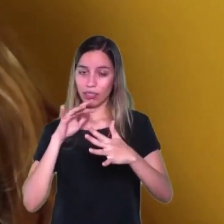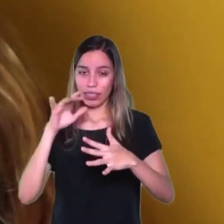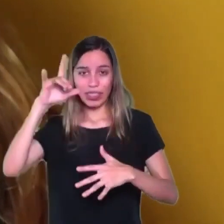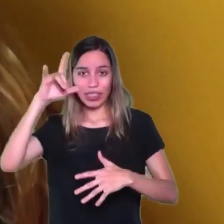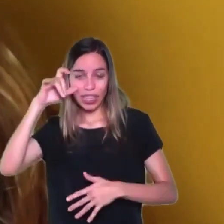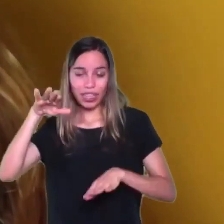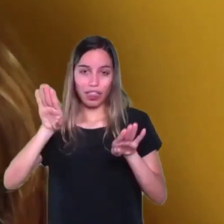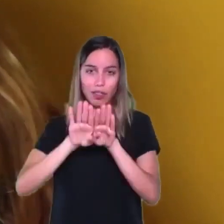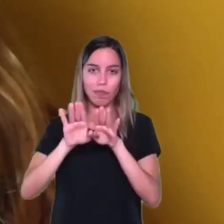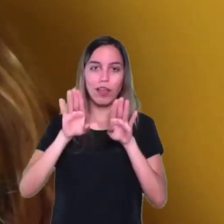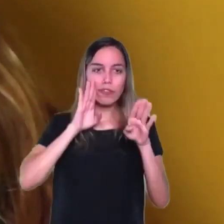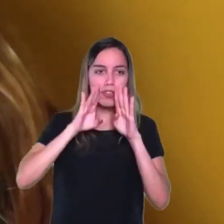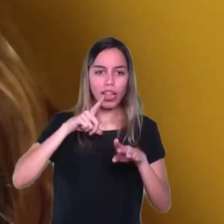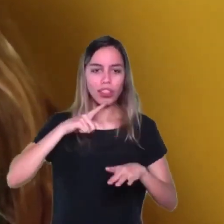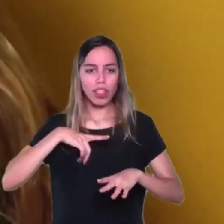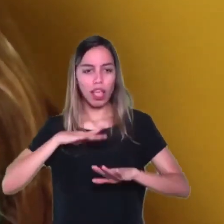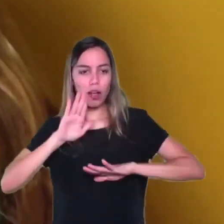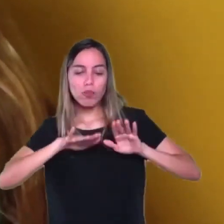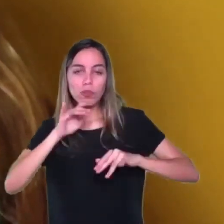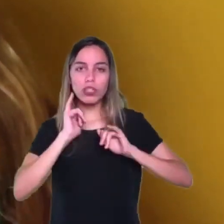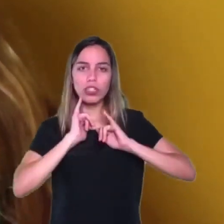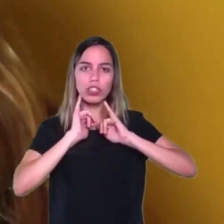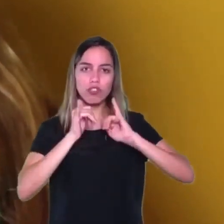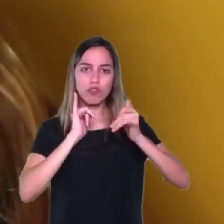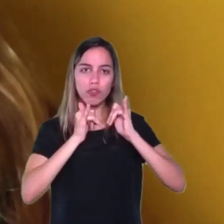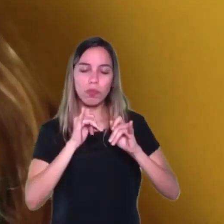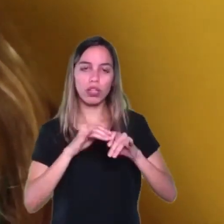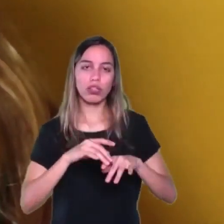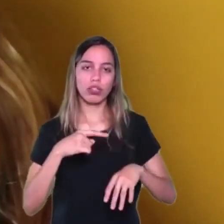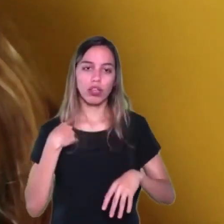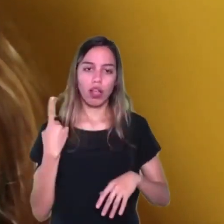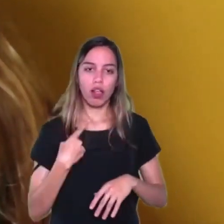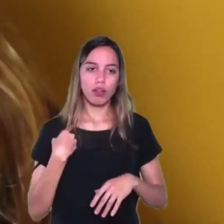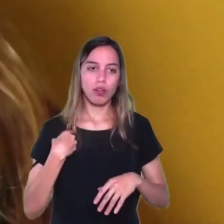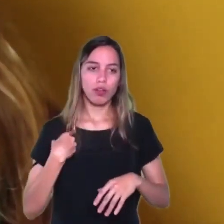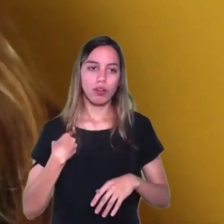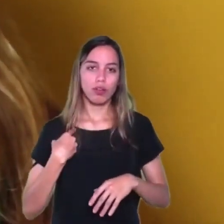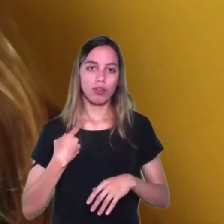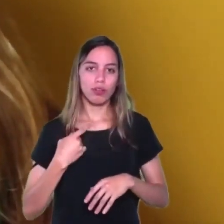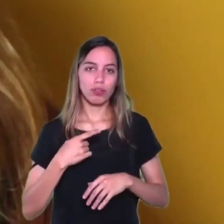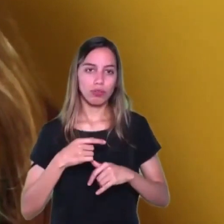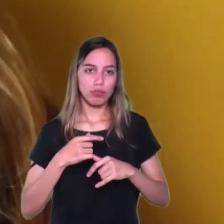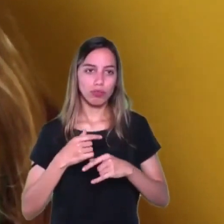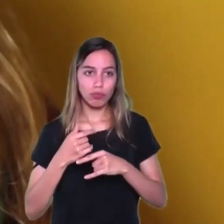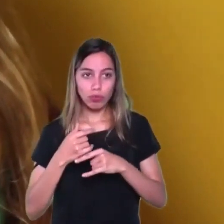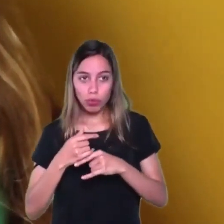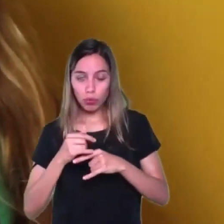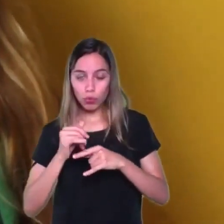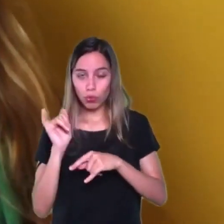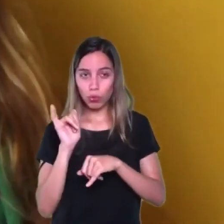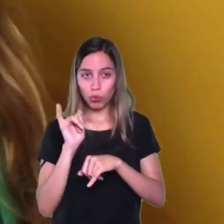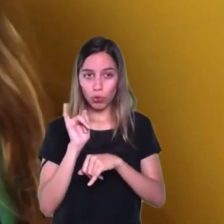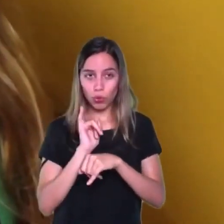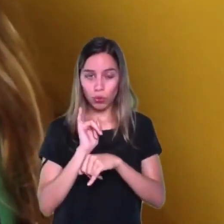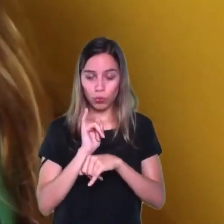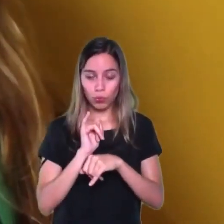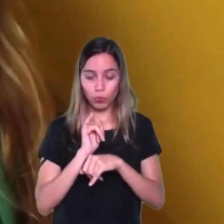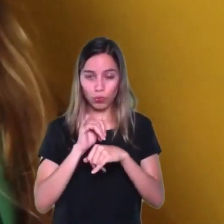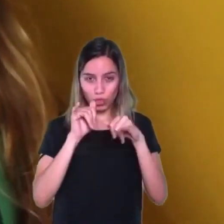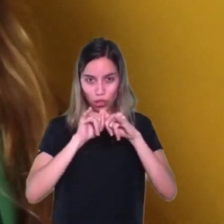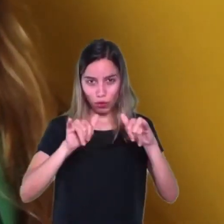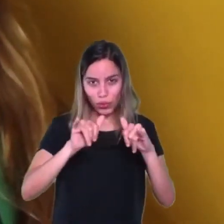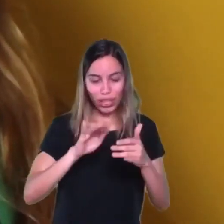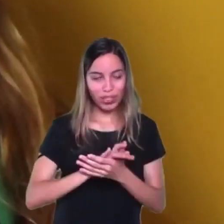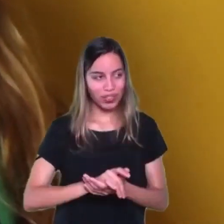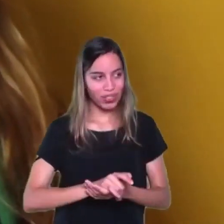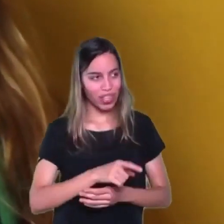as informações, as atualizações da nossa programação. Silvio Bernardes, muito obrigada, e a vocês que nos acompanharam, até